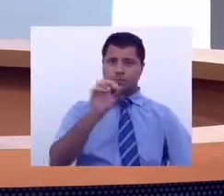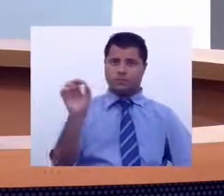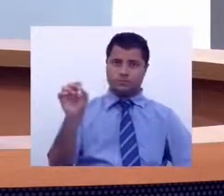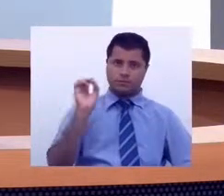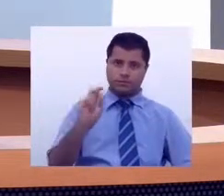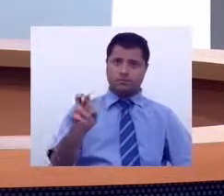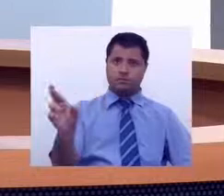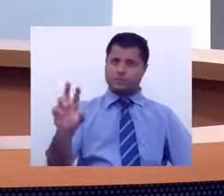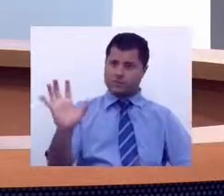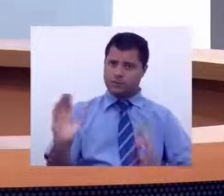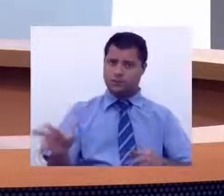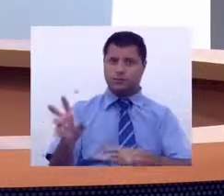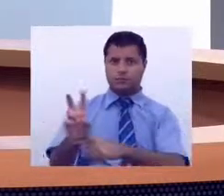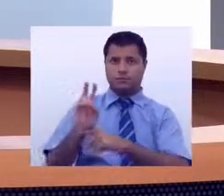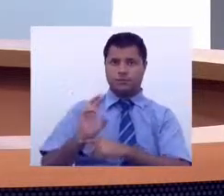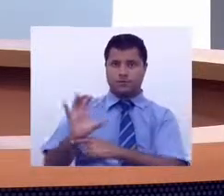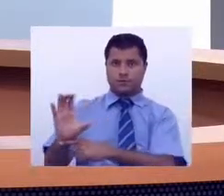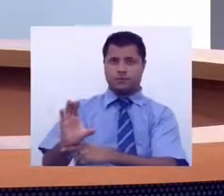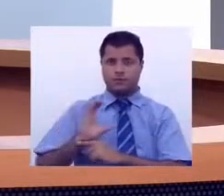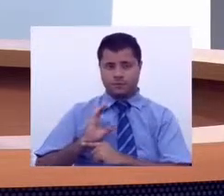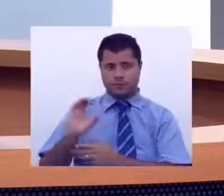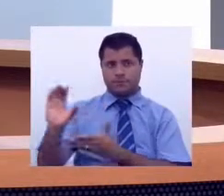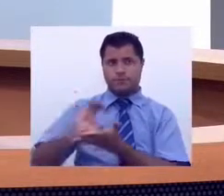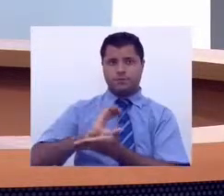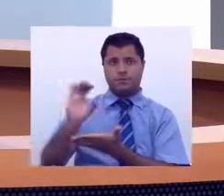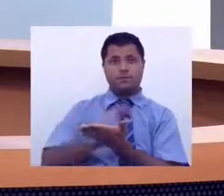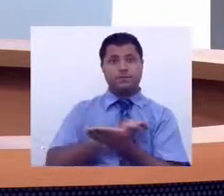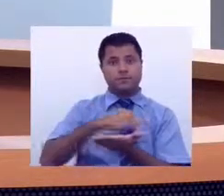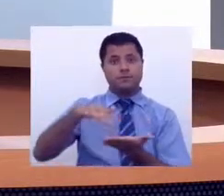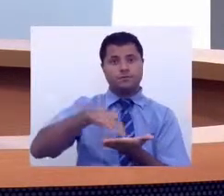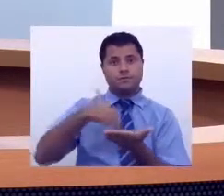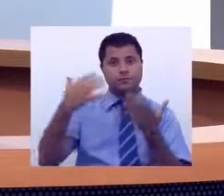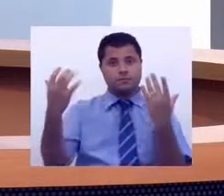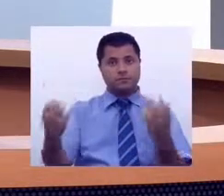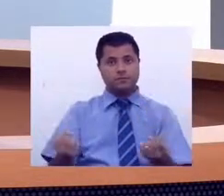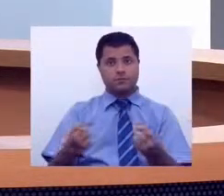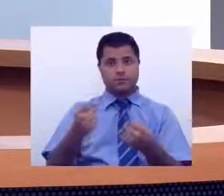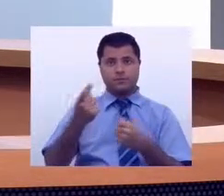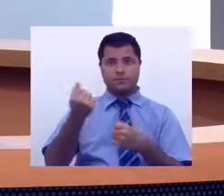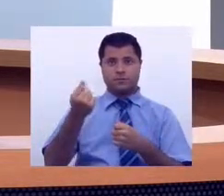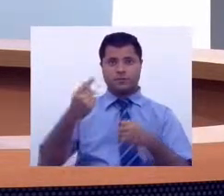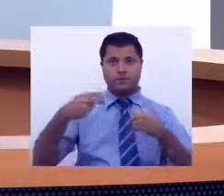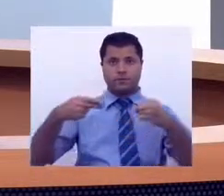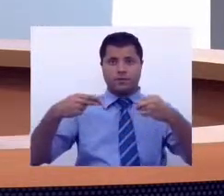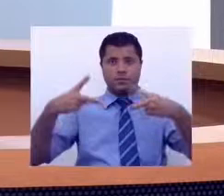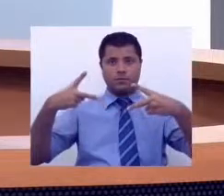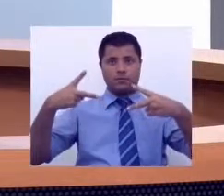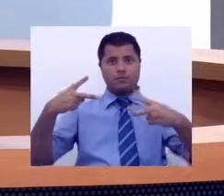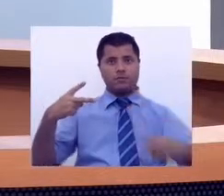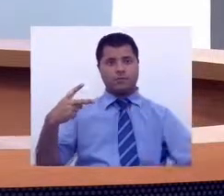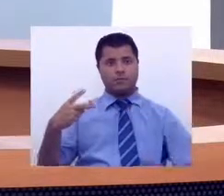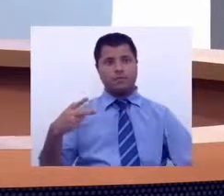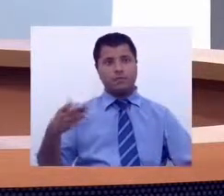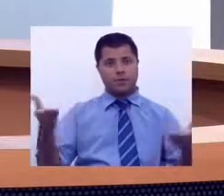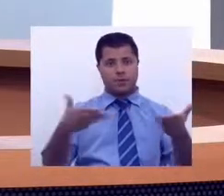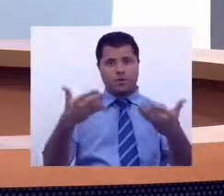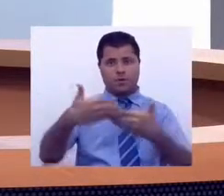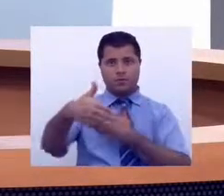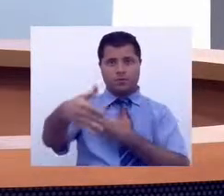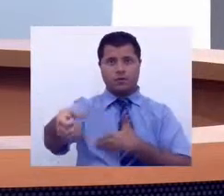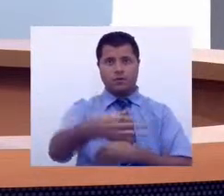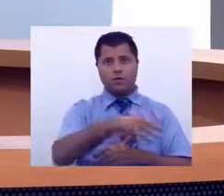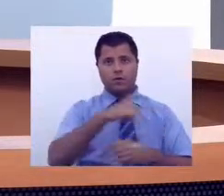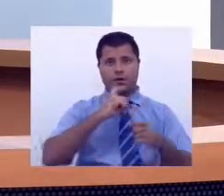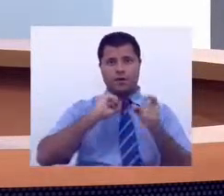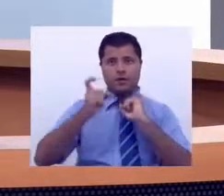estão mandando. O secretário concordou com o aumento desse valor e faremos uma nova reunião a partir de